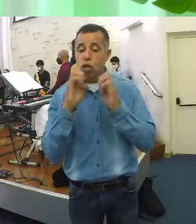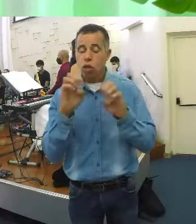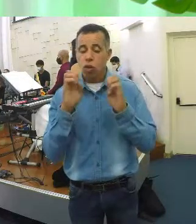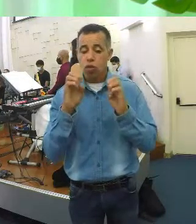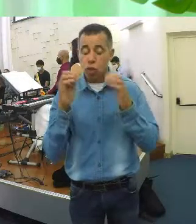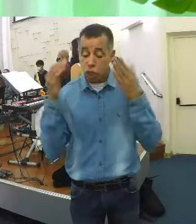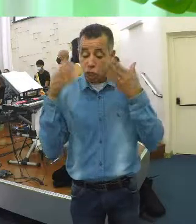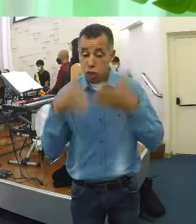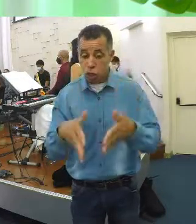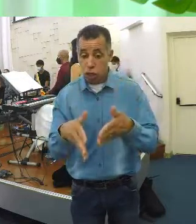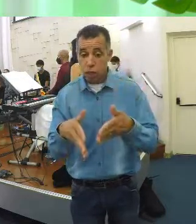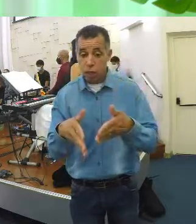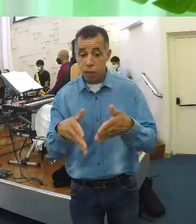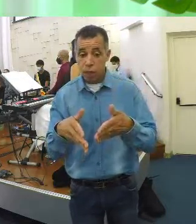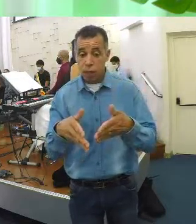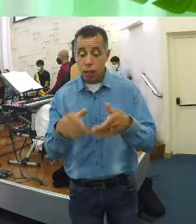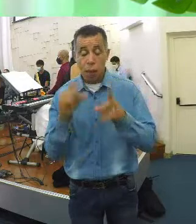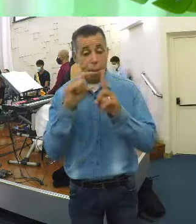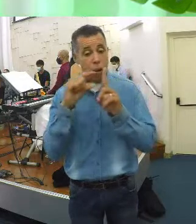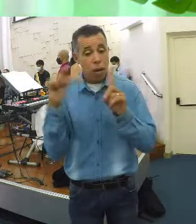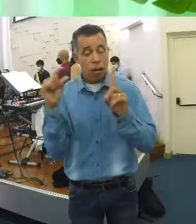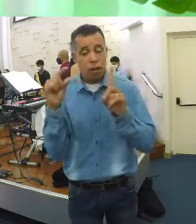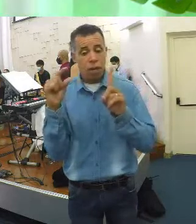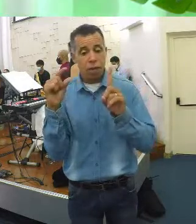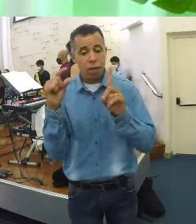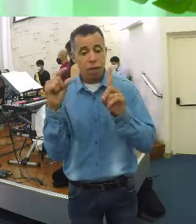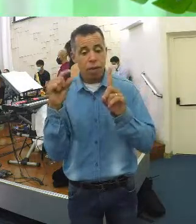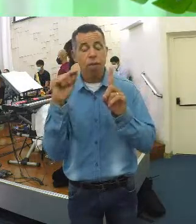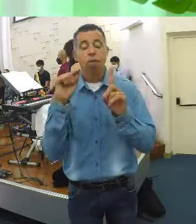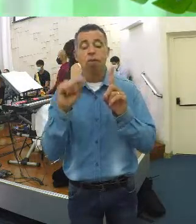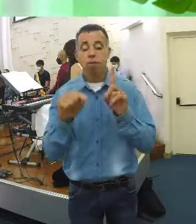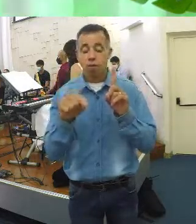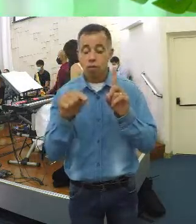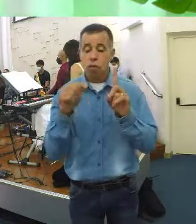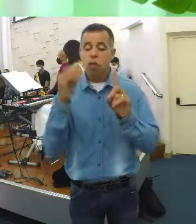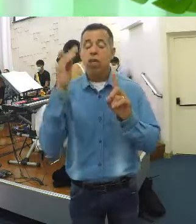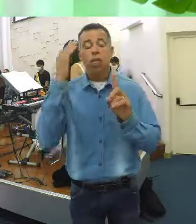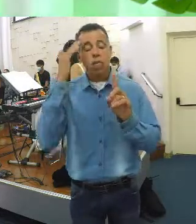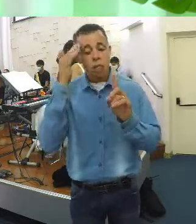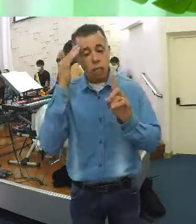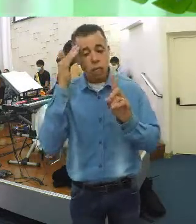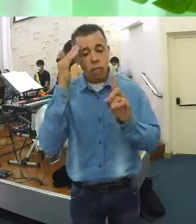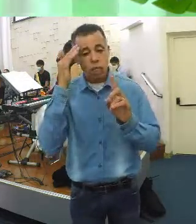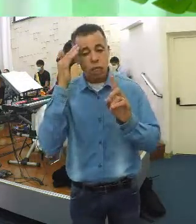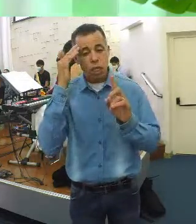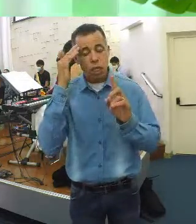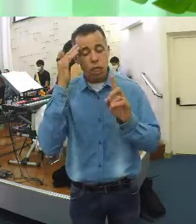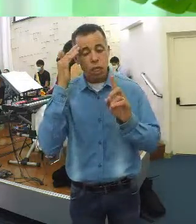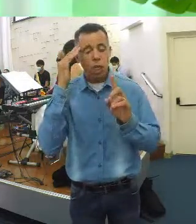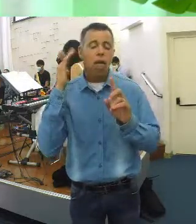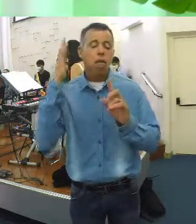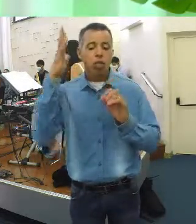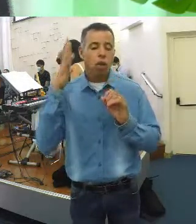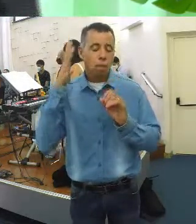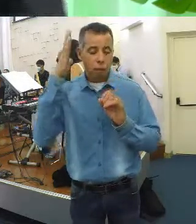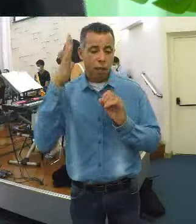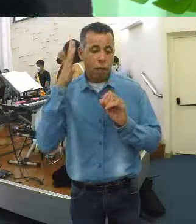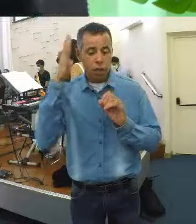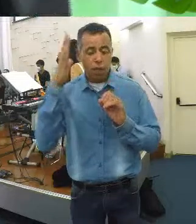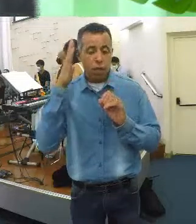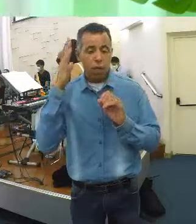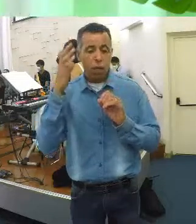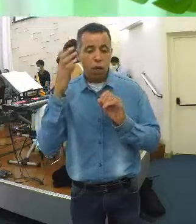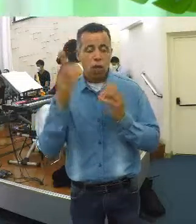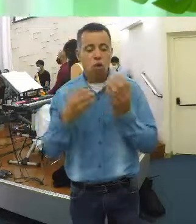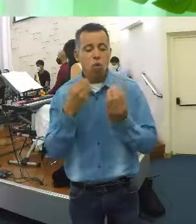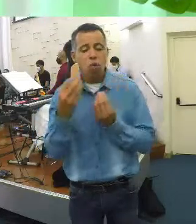tão somente em palavra. Vocês sabem que o evangelho não foi um discurso. É isso que Paulo está dizendo. Como muitos